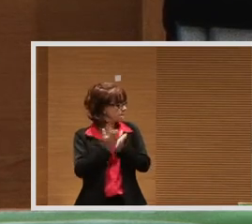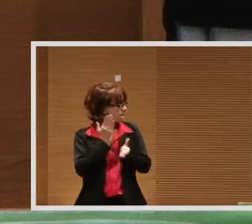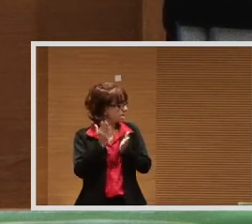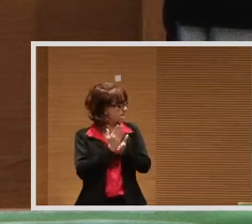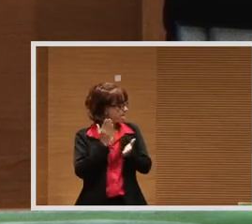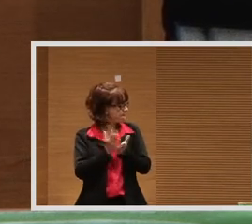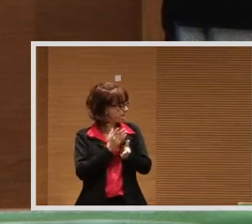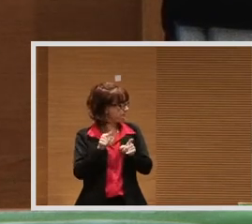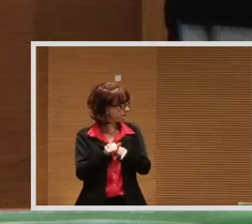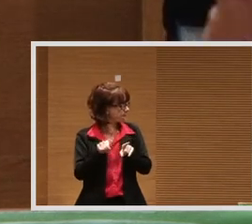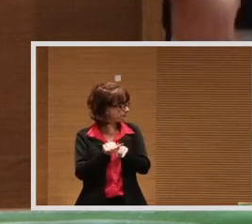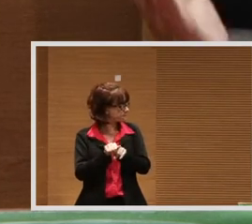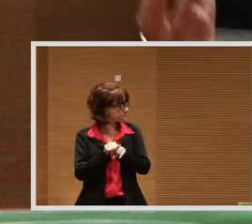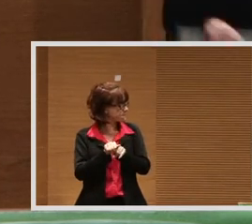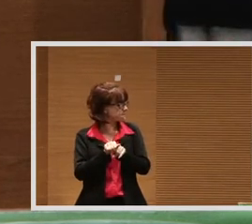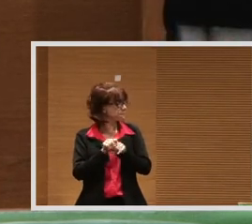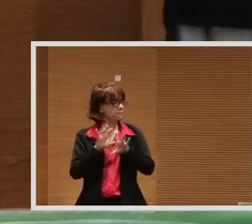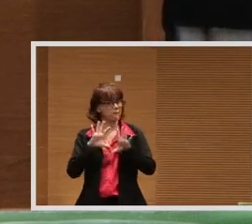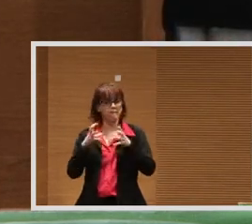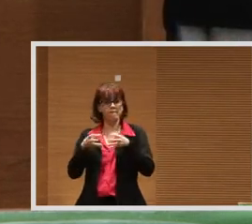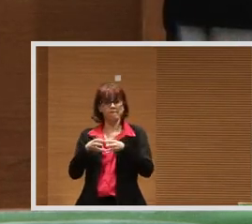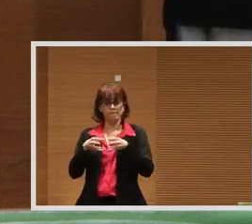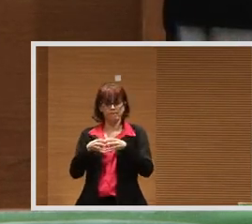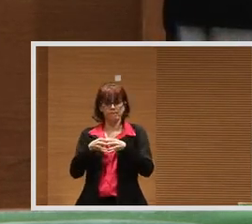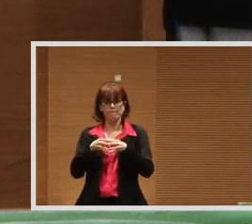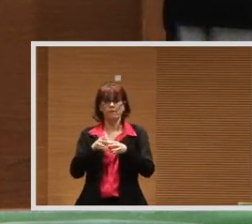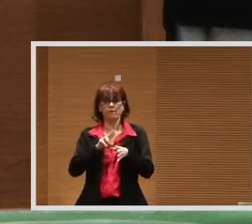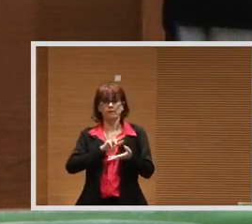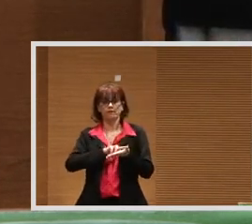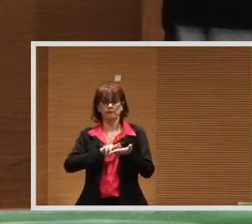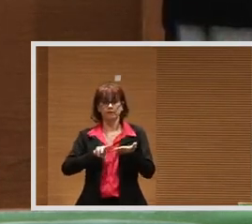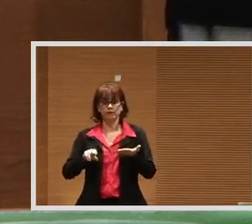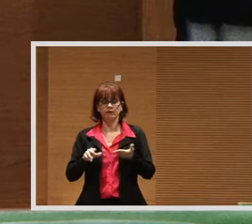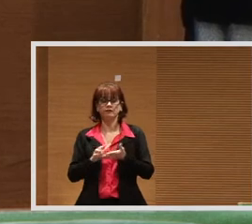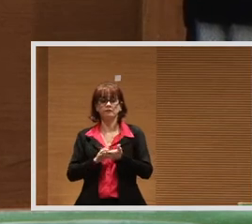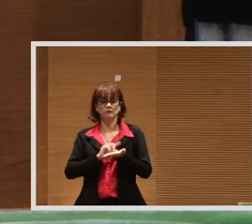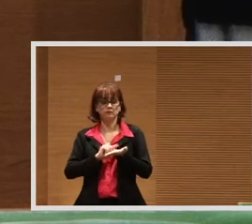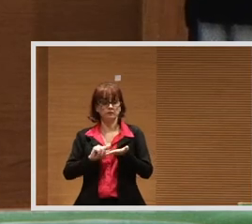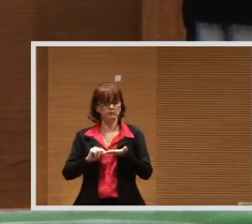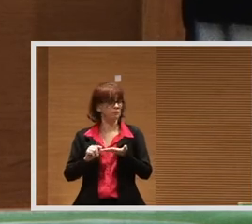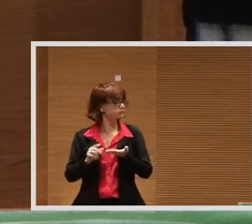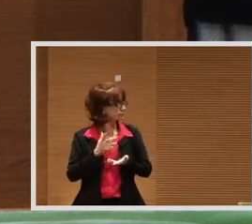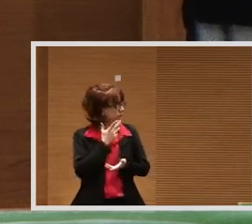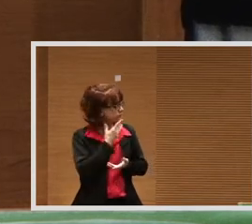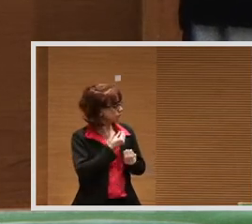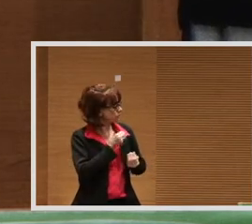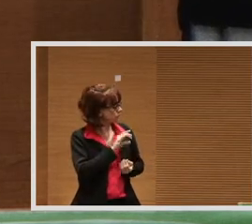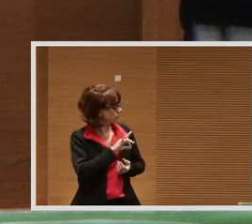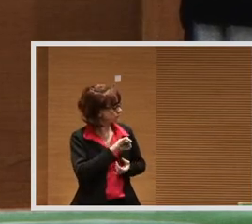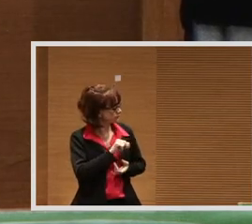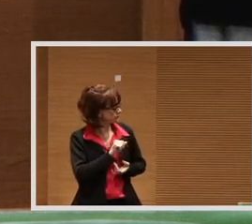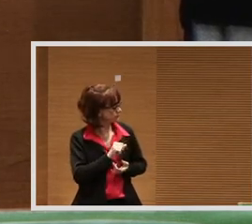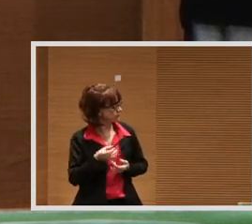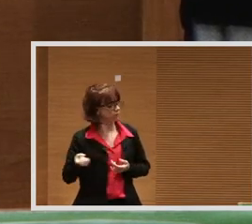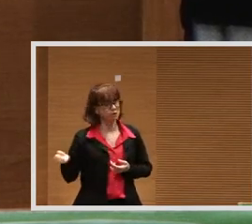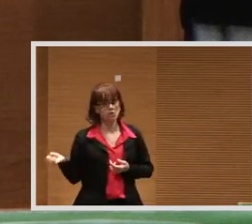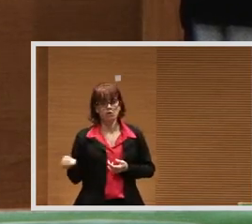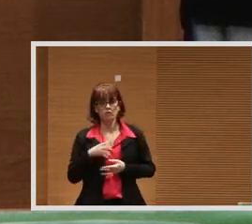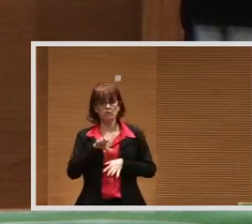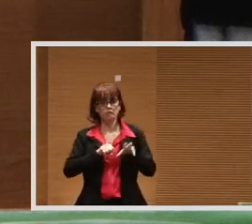é também de um grupo feito com vários artigos, e chama como, Cida? Novas